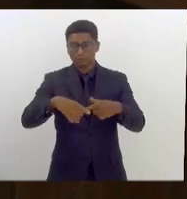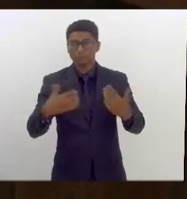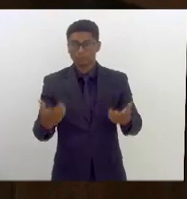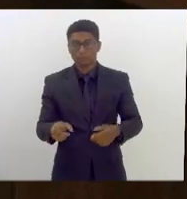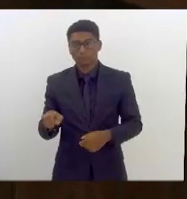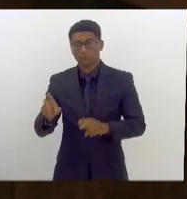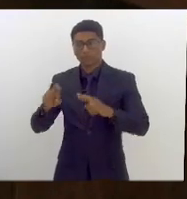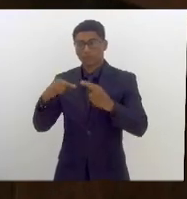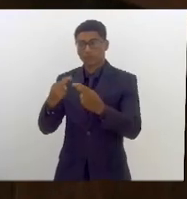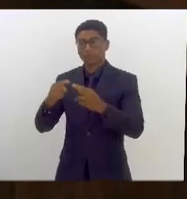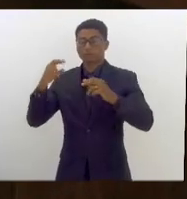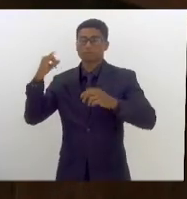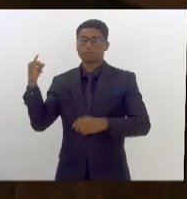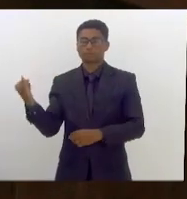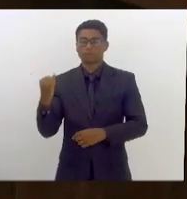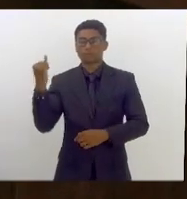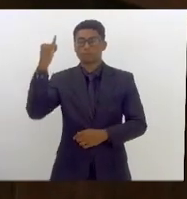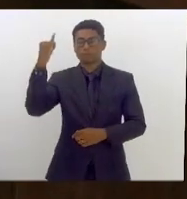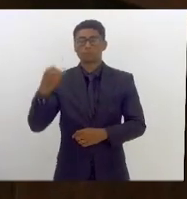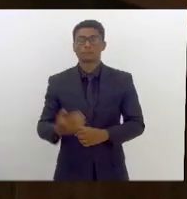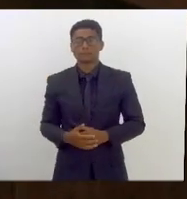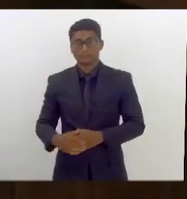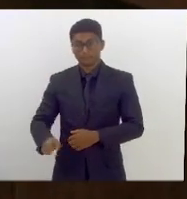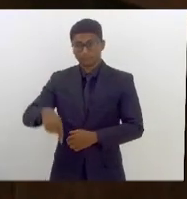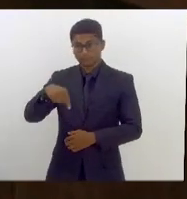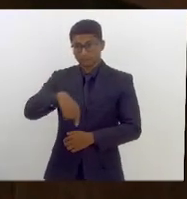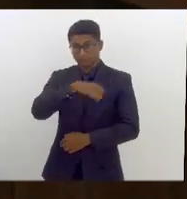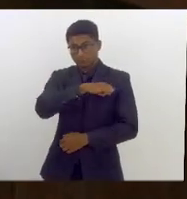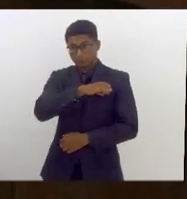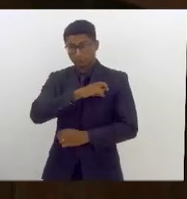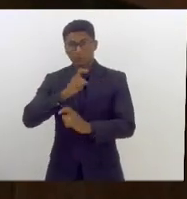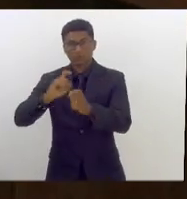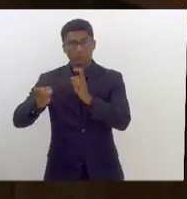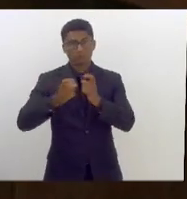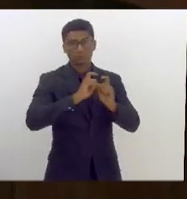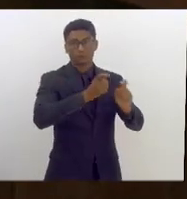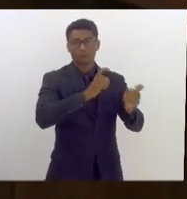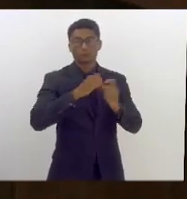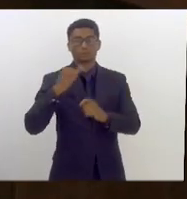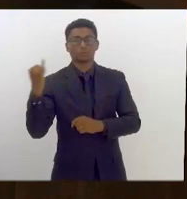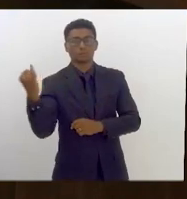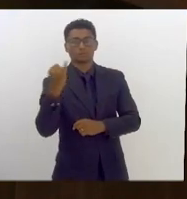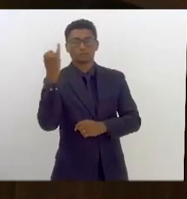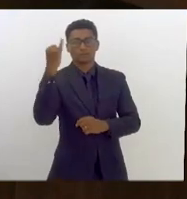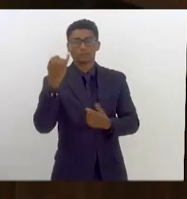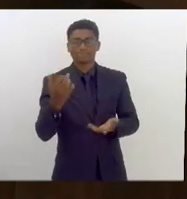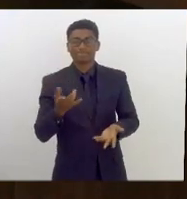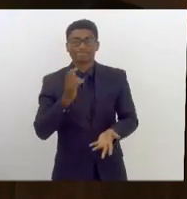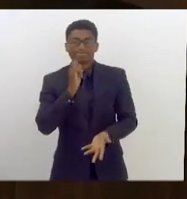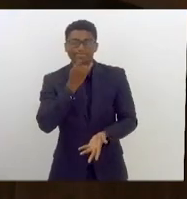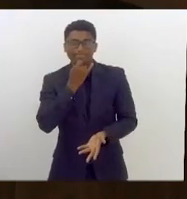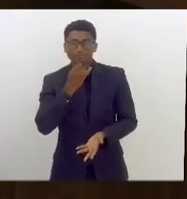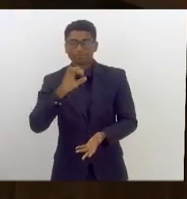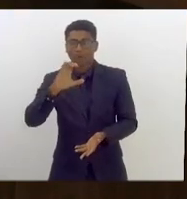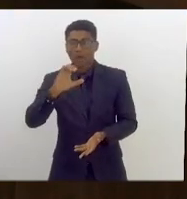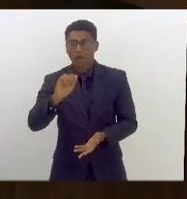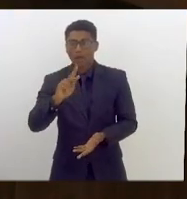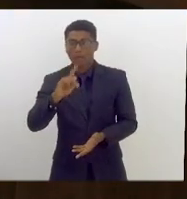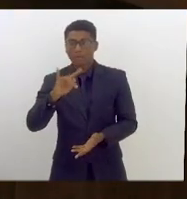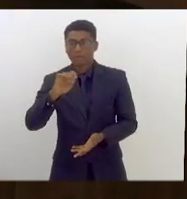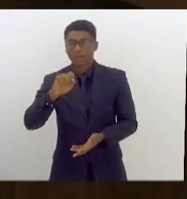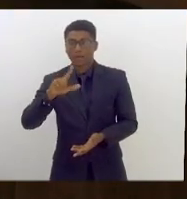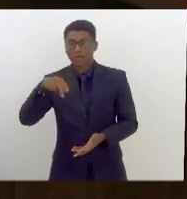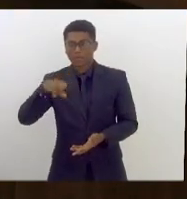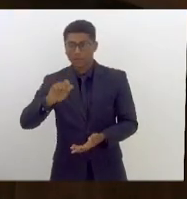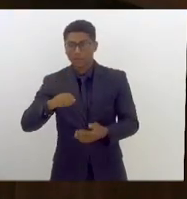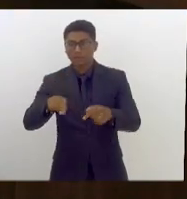né, destravando esse debate aqui no Rio de Janeiro. Infelizmente, a Capitania dos Portos não esteve presente, infelizmente, o IBAMA não